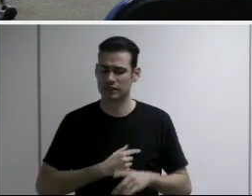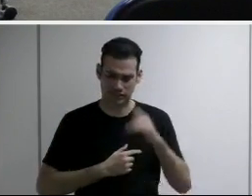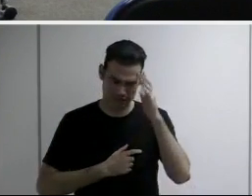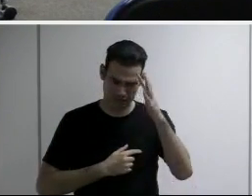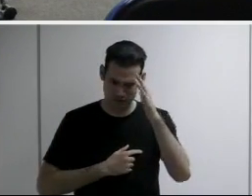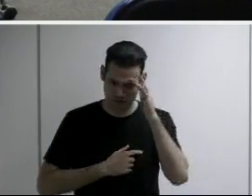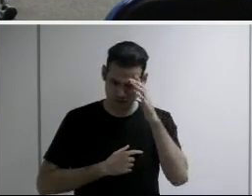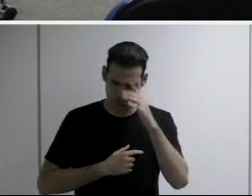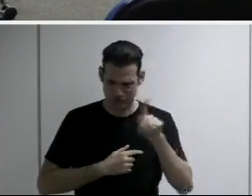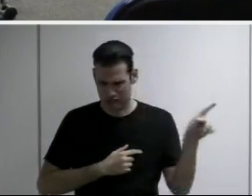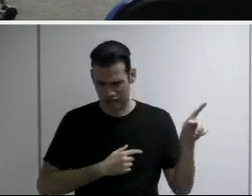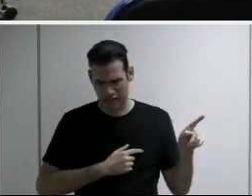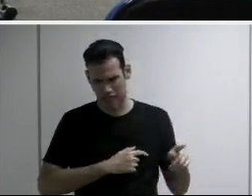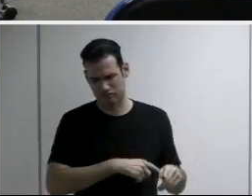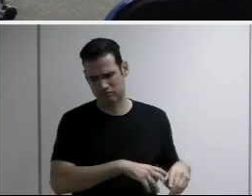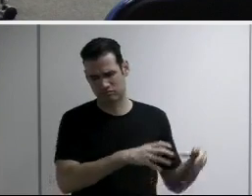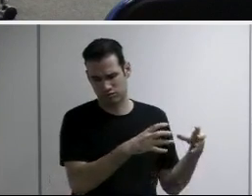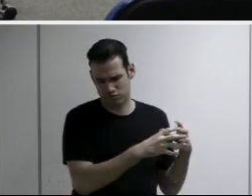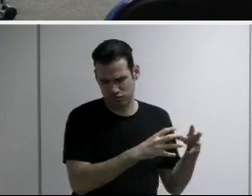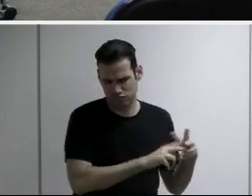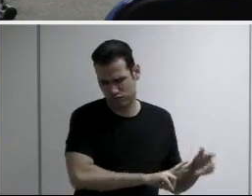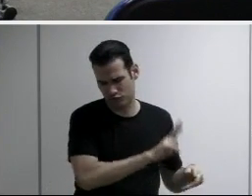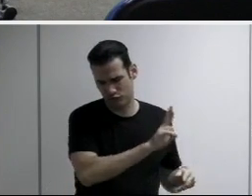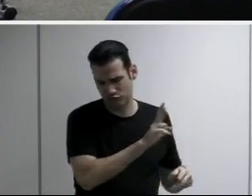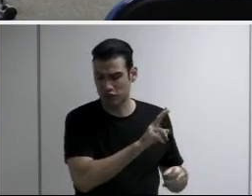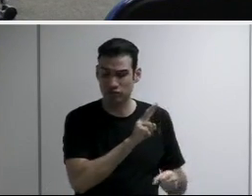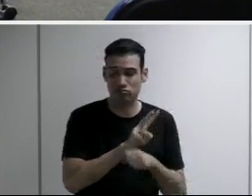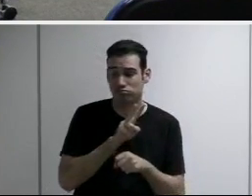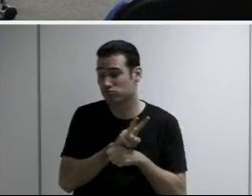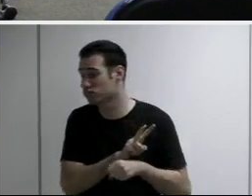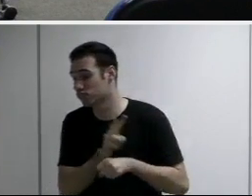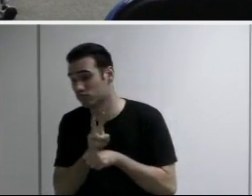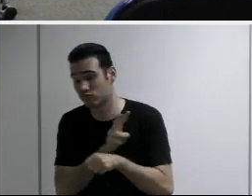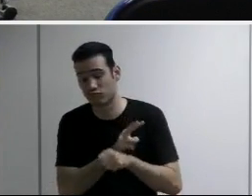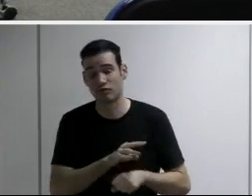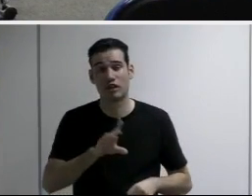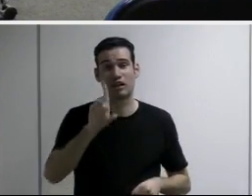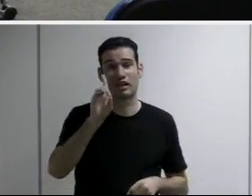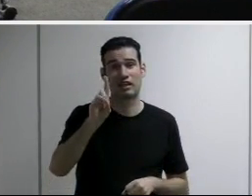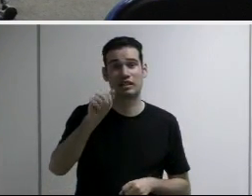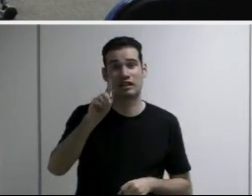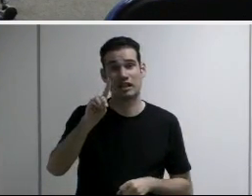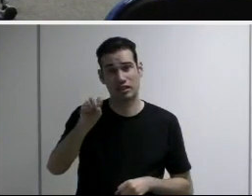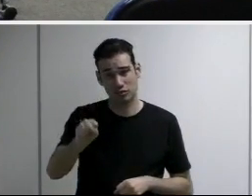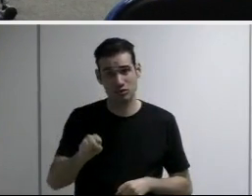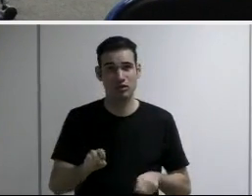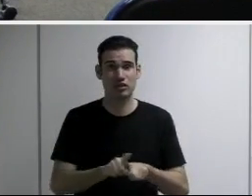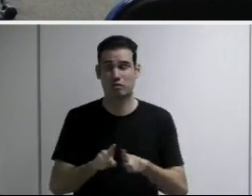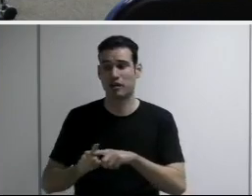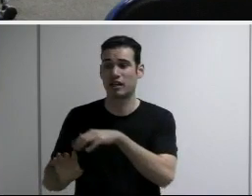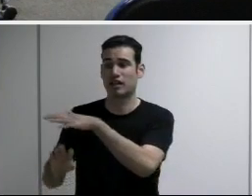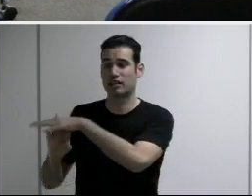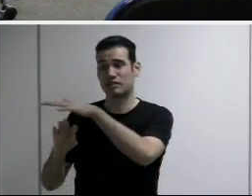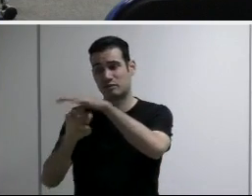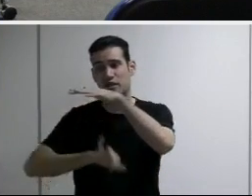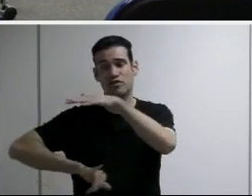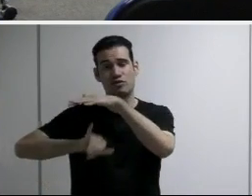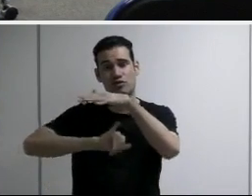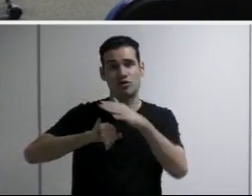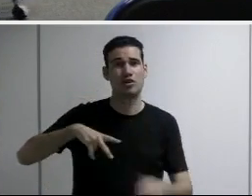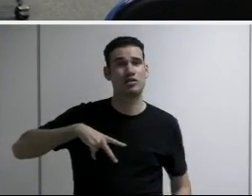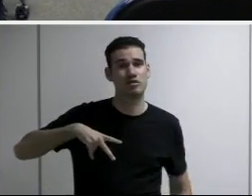da Autoridade de Proteção de Dados. Por isso que eu insisto tanto na importância desse papel, por isso que acho que quase todo o setor privado, desde que esse debate começou